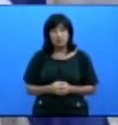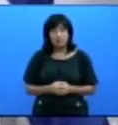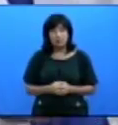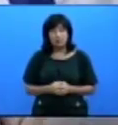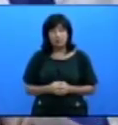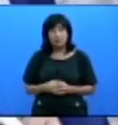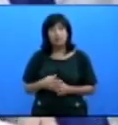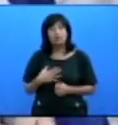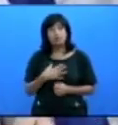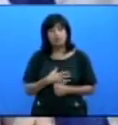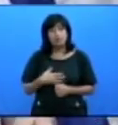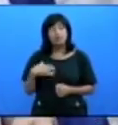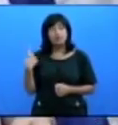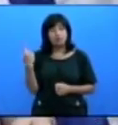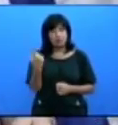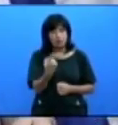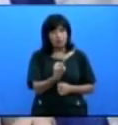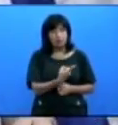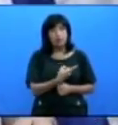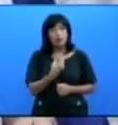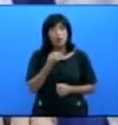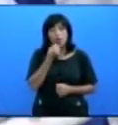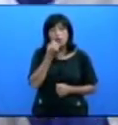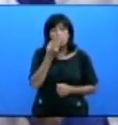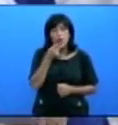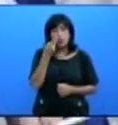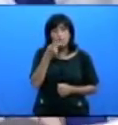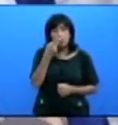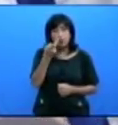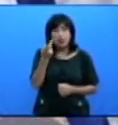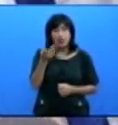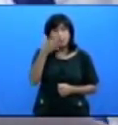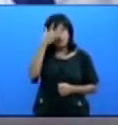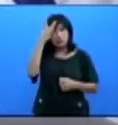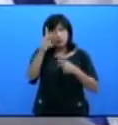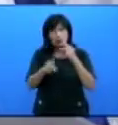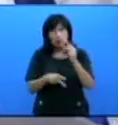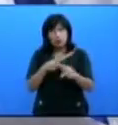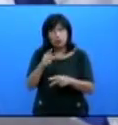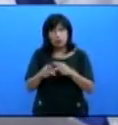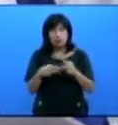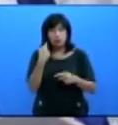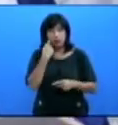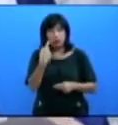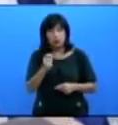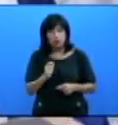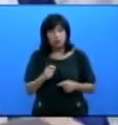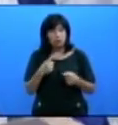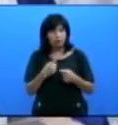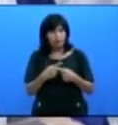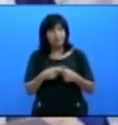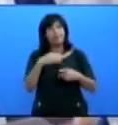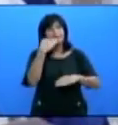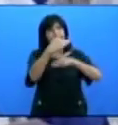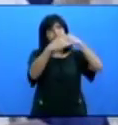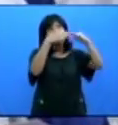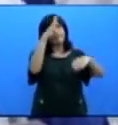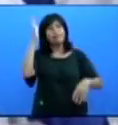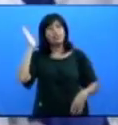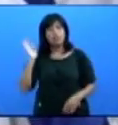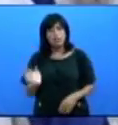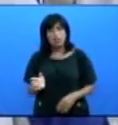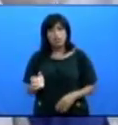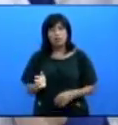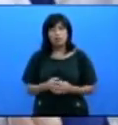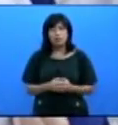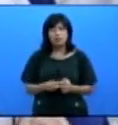uma satisfação que nós damos à comunidade em relação a esta obra do acelerador linear, que